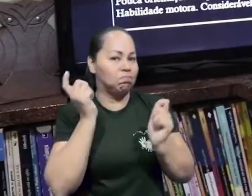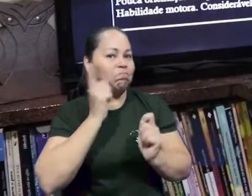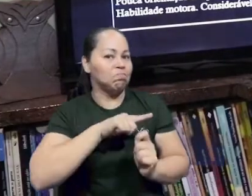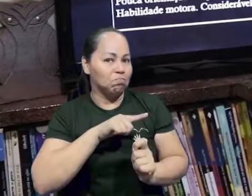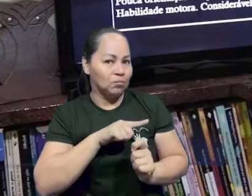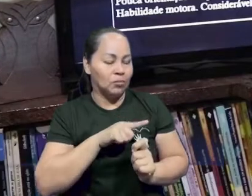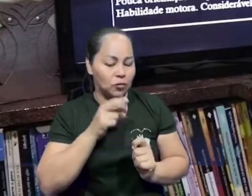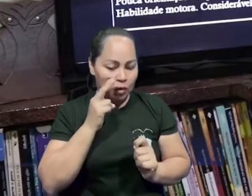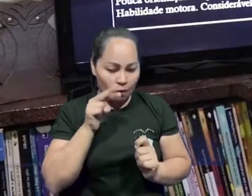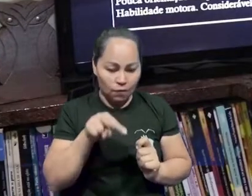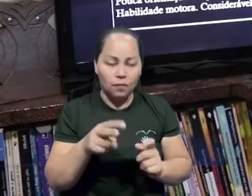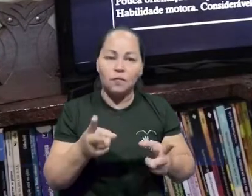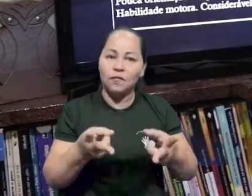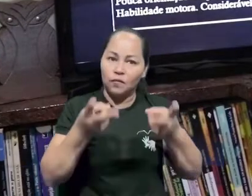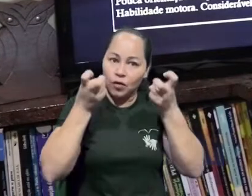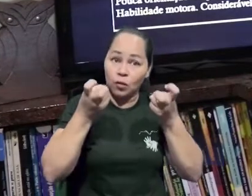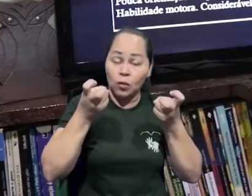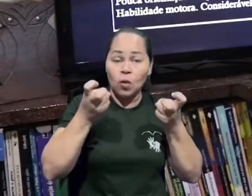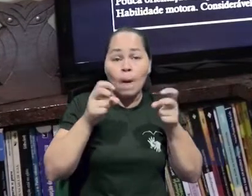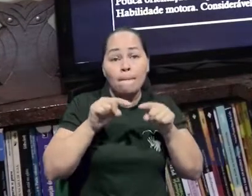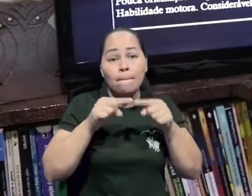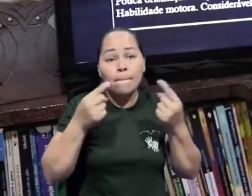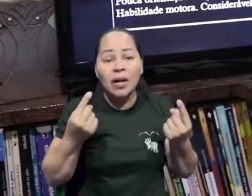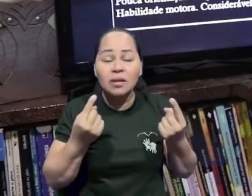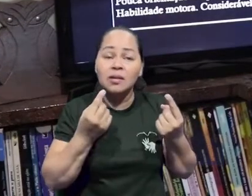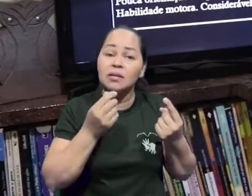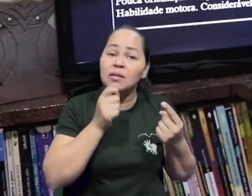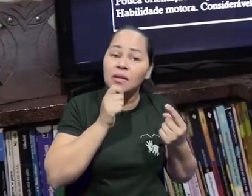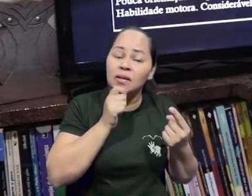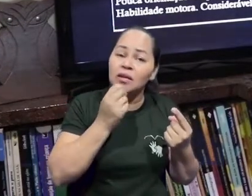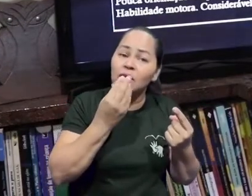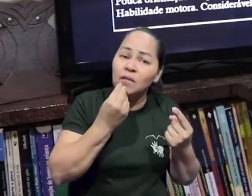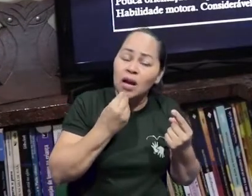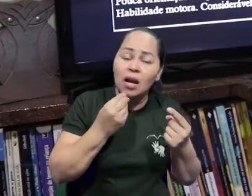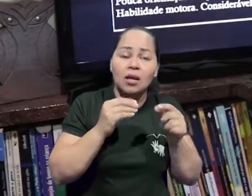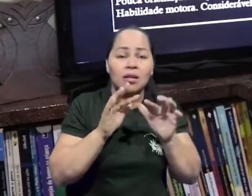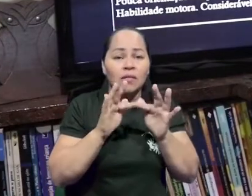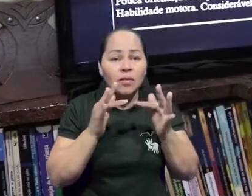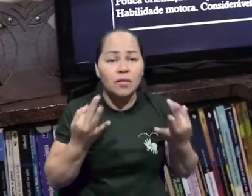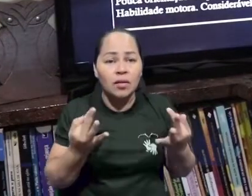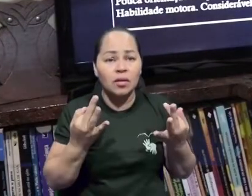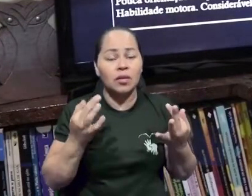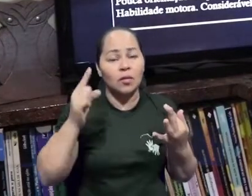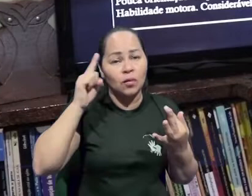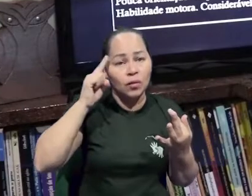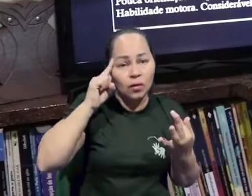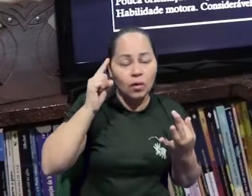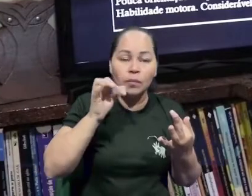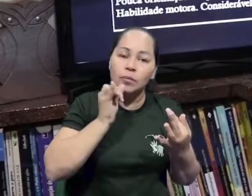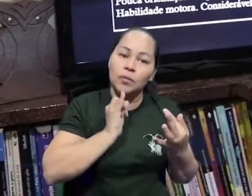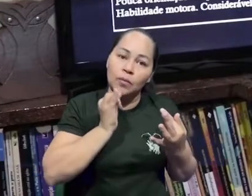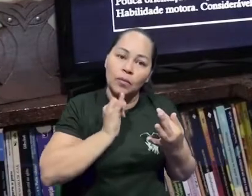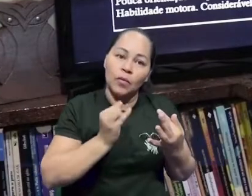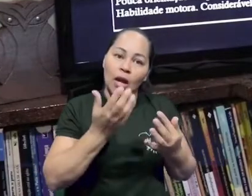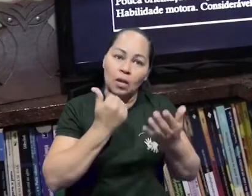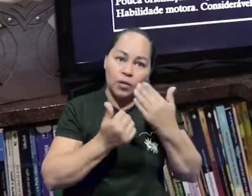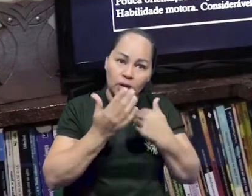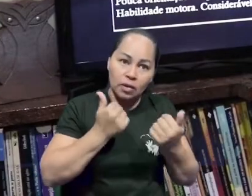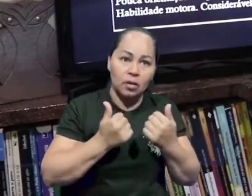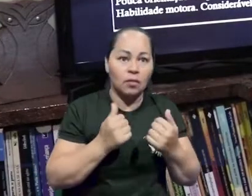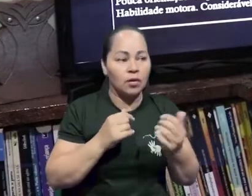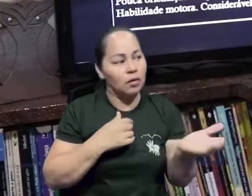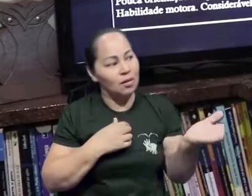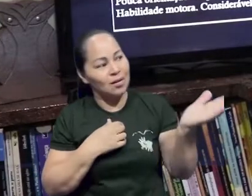memória auditiva, então ele tem boa percepção, porém, memória auditiva quando diálogos simples e rotineiros, como alimentação e